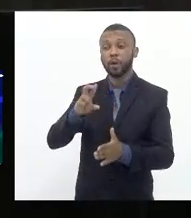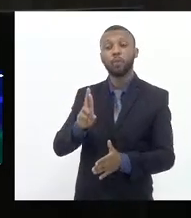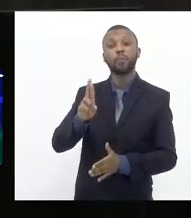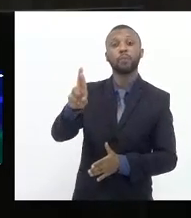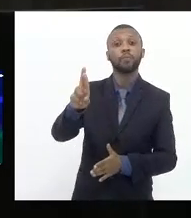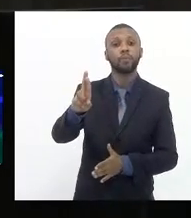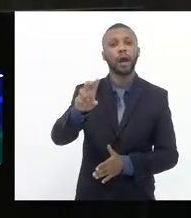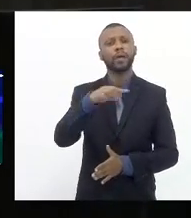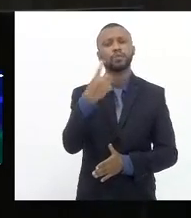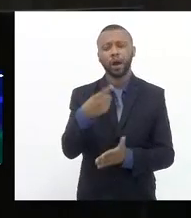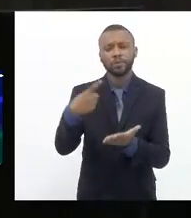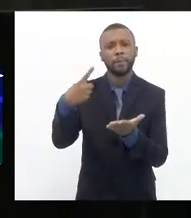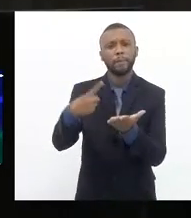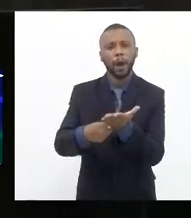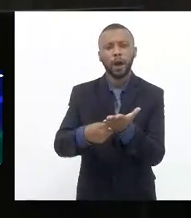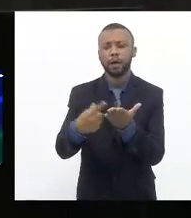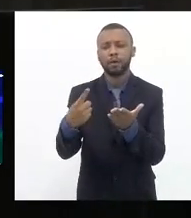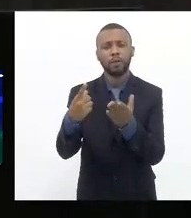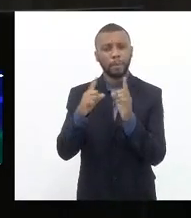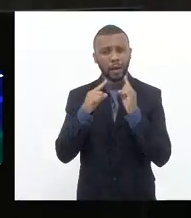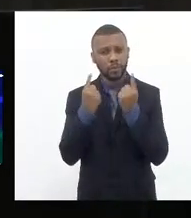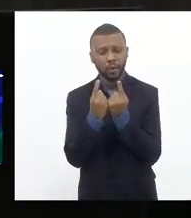ia começar a obra, então não tinha problema.